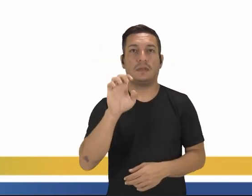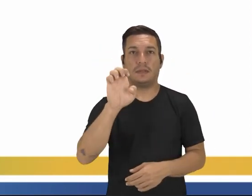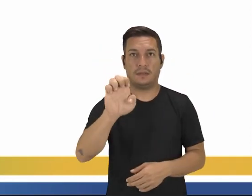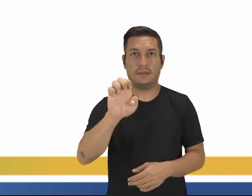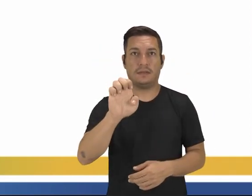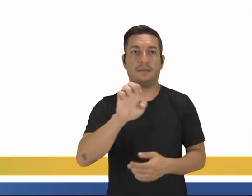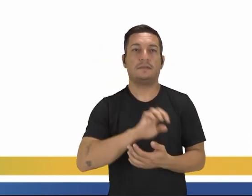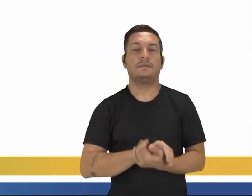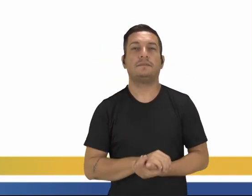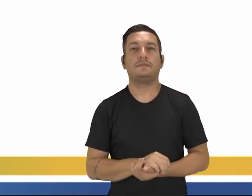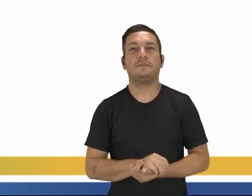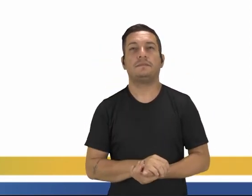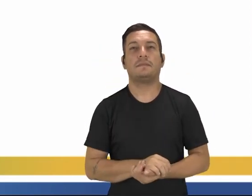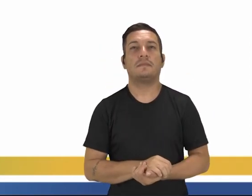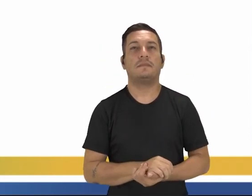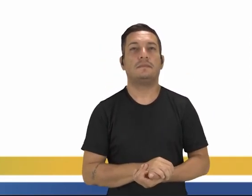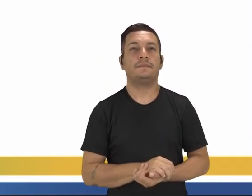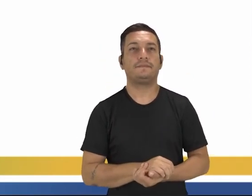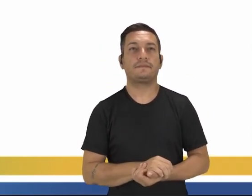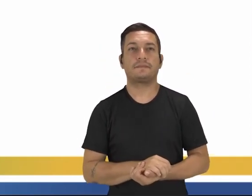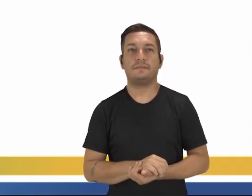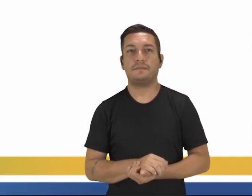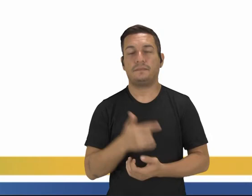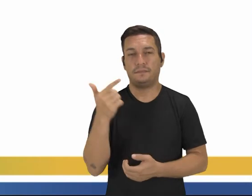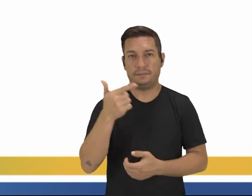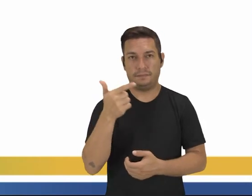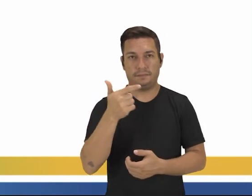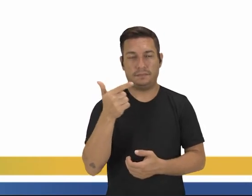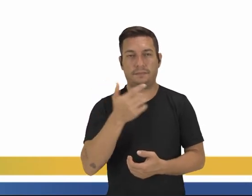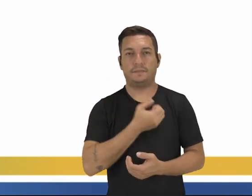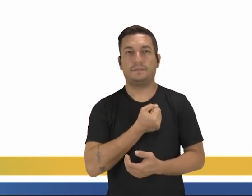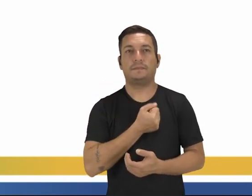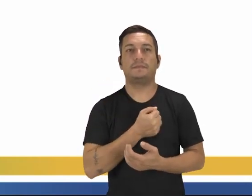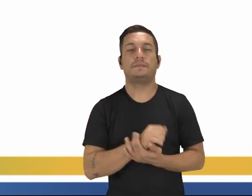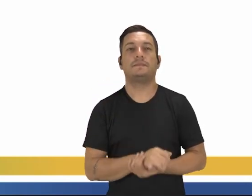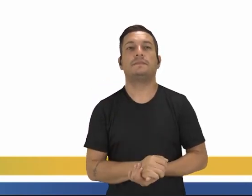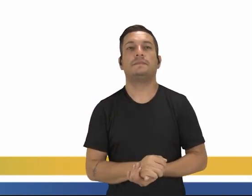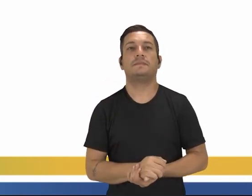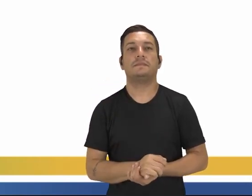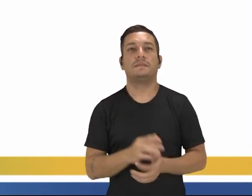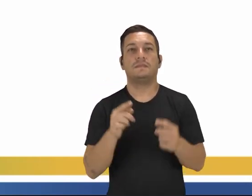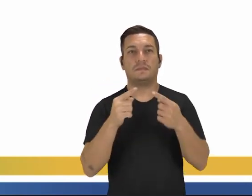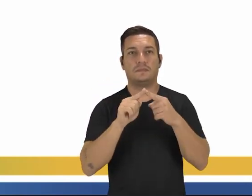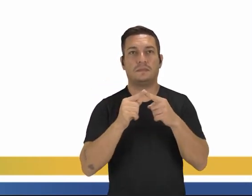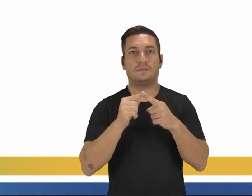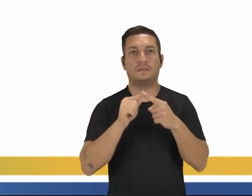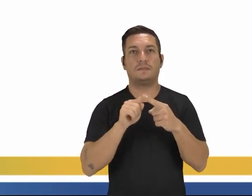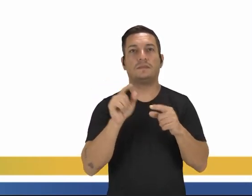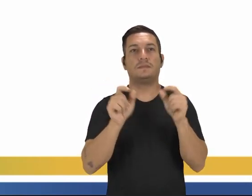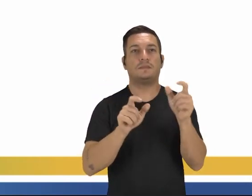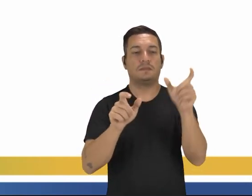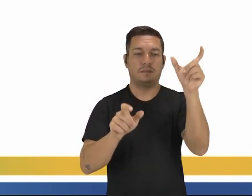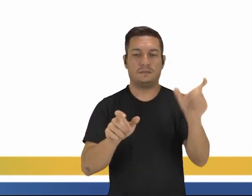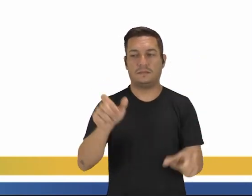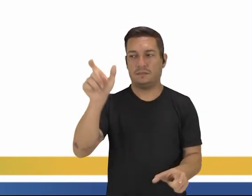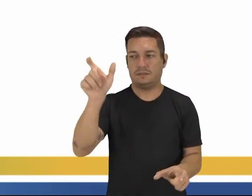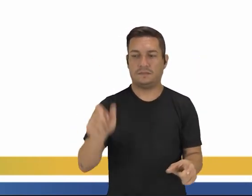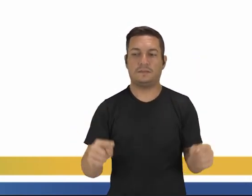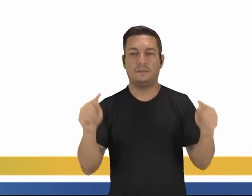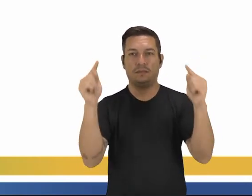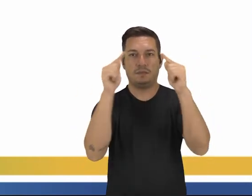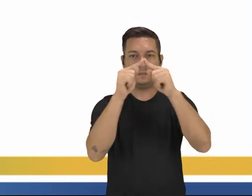pan e al vino vino. Vamos para uma próxima atividade. Conecta as duas colunas para ter o